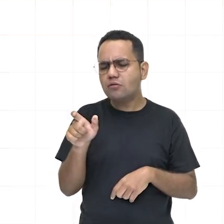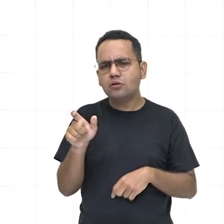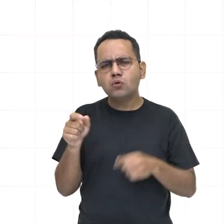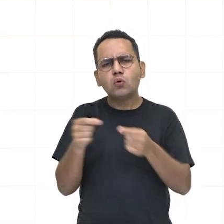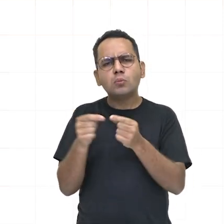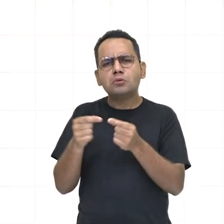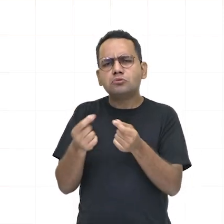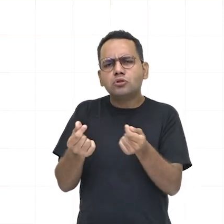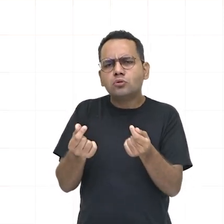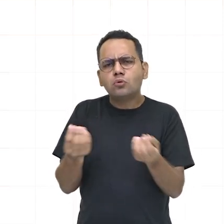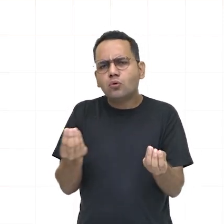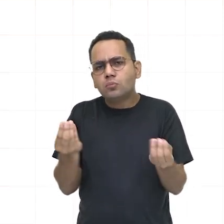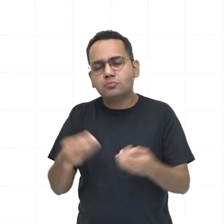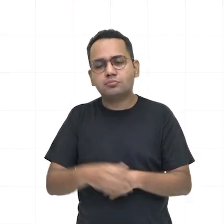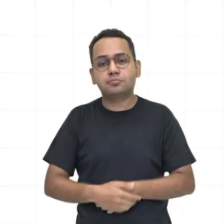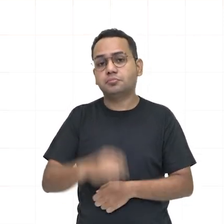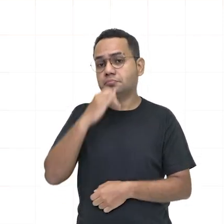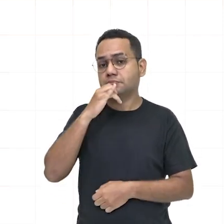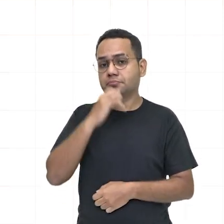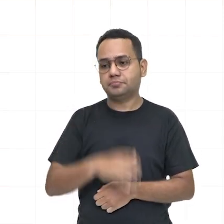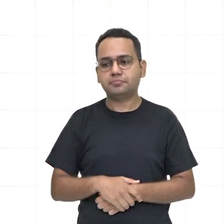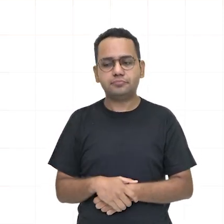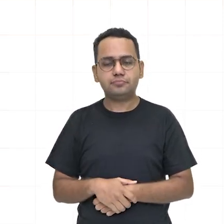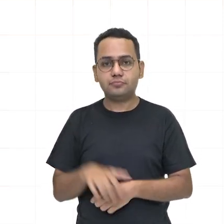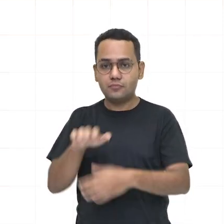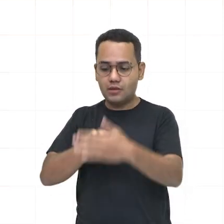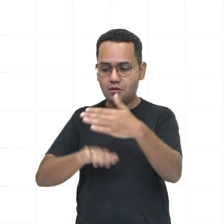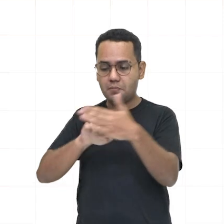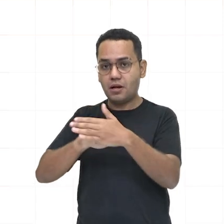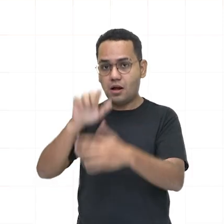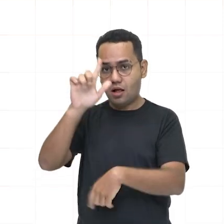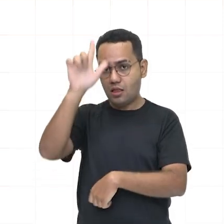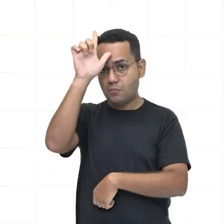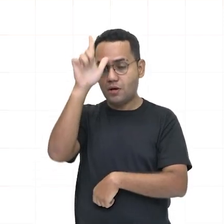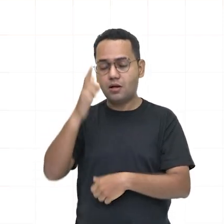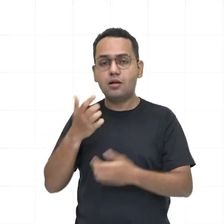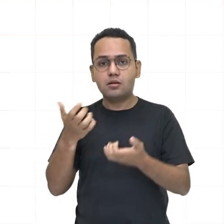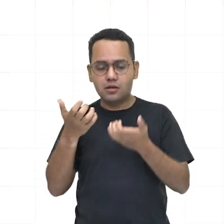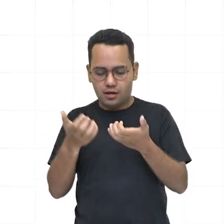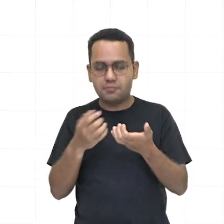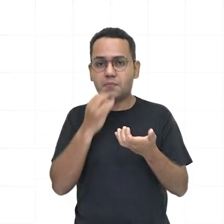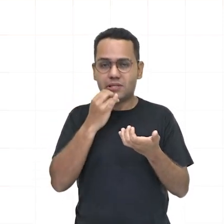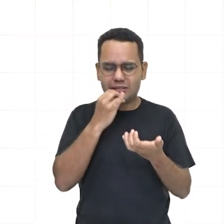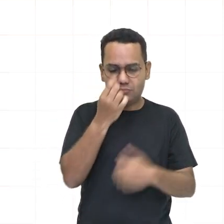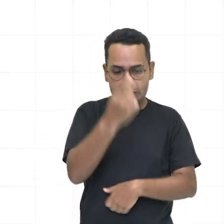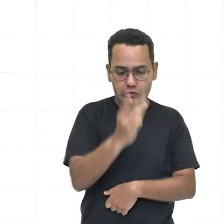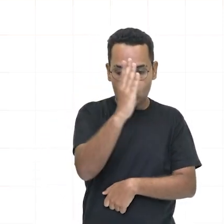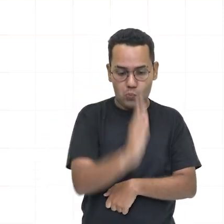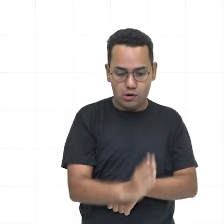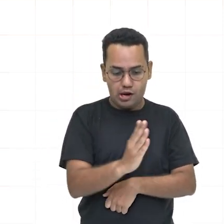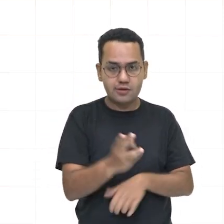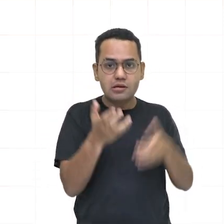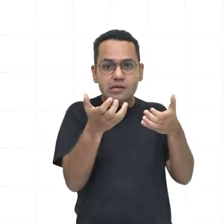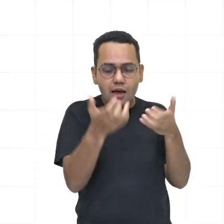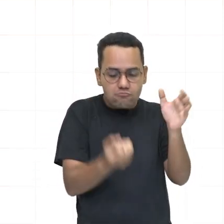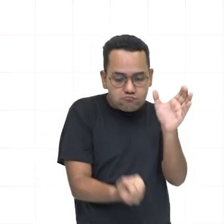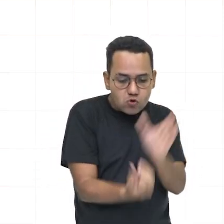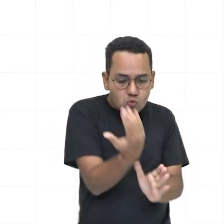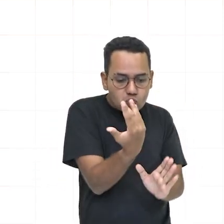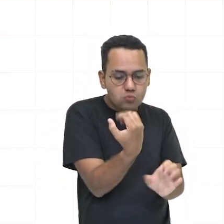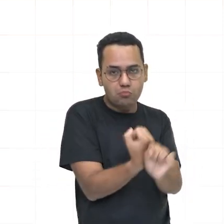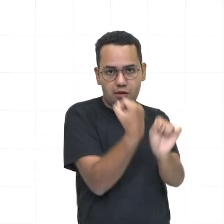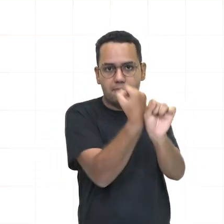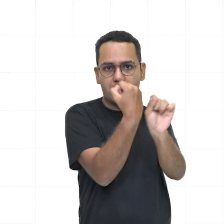essas empresas, por exemplo, uma empresa alemã que vem a se instalar aqui, ela obtém lucro a partir do